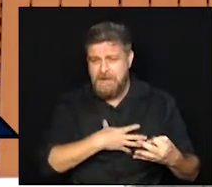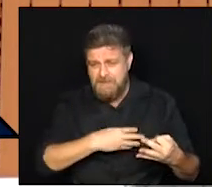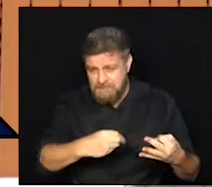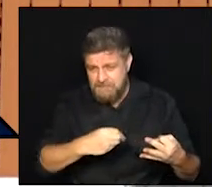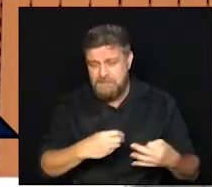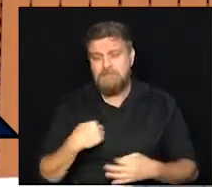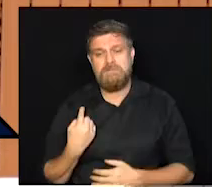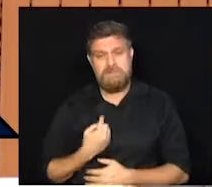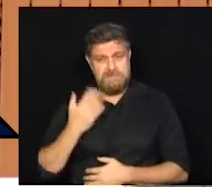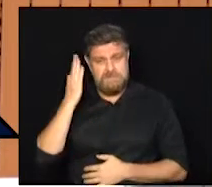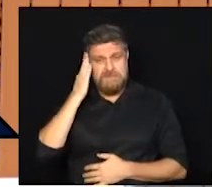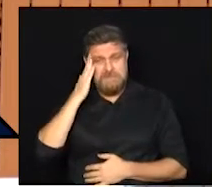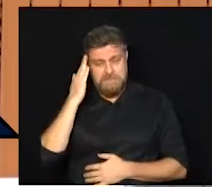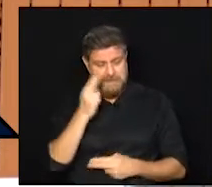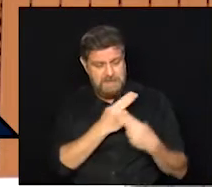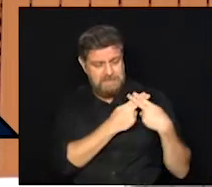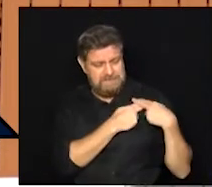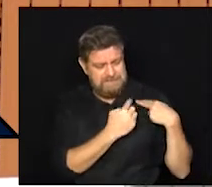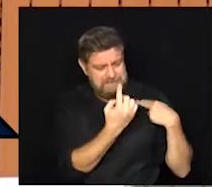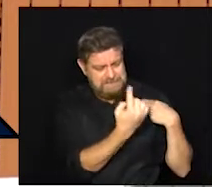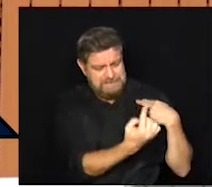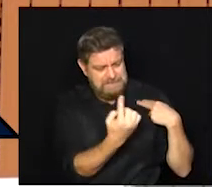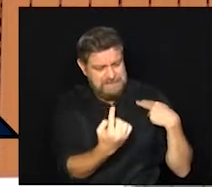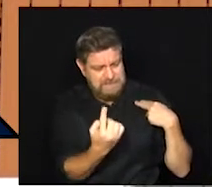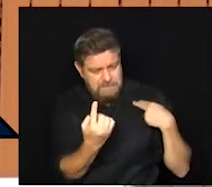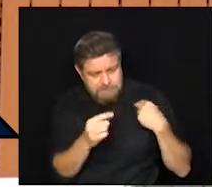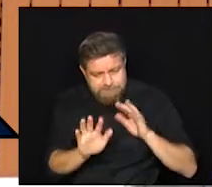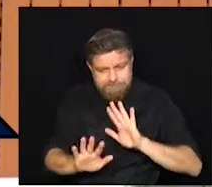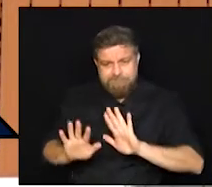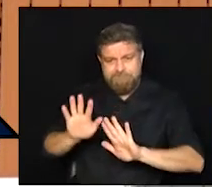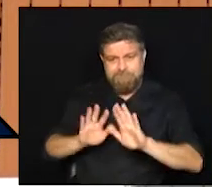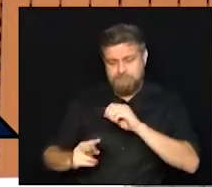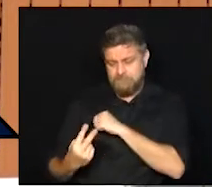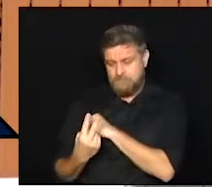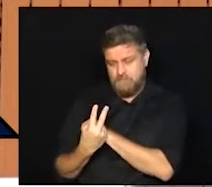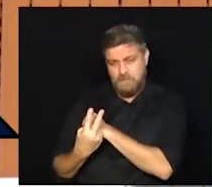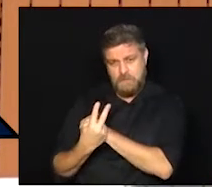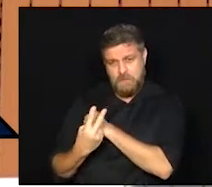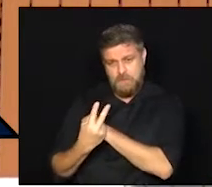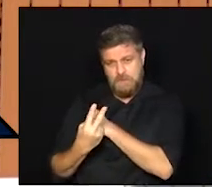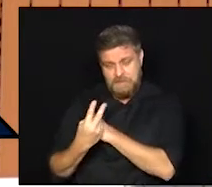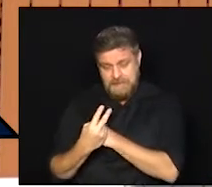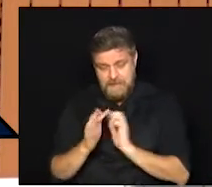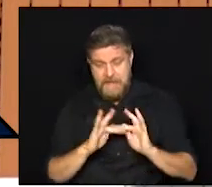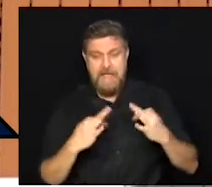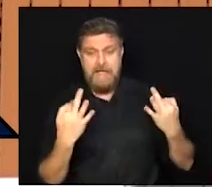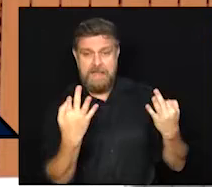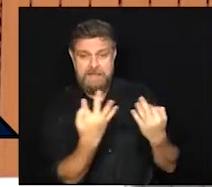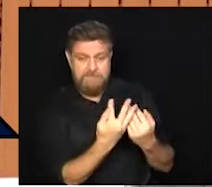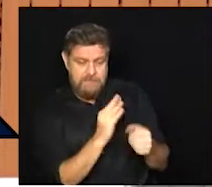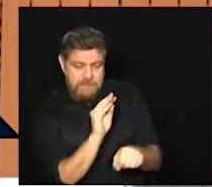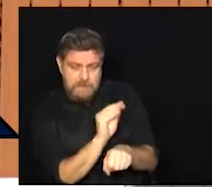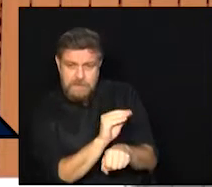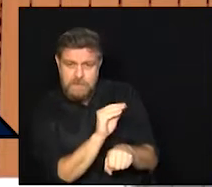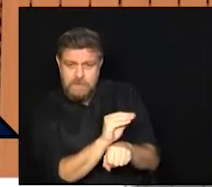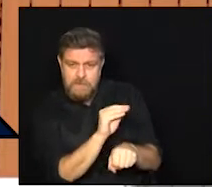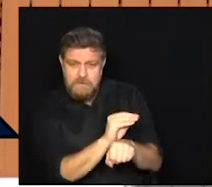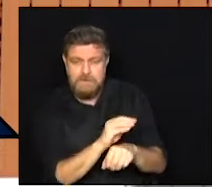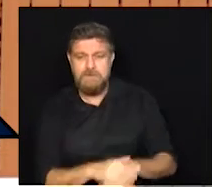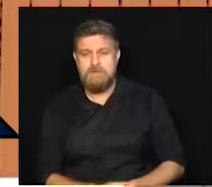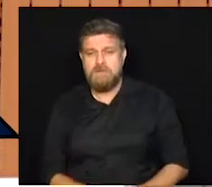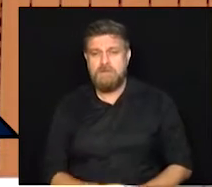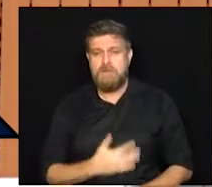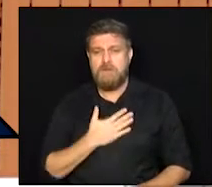responsabilidade também de nos prevenirmos e de cuidar dos nossos familiares. Então, gostaria